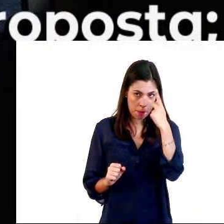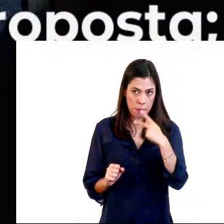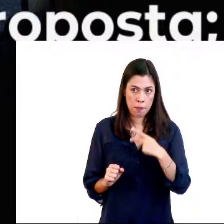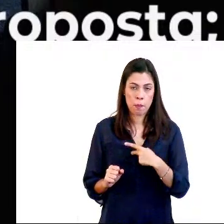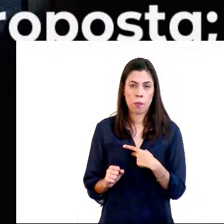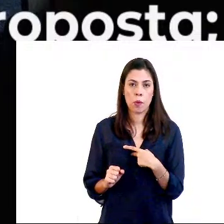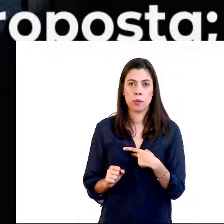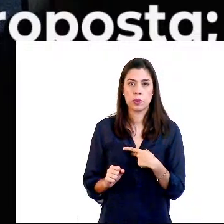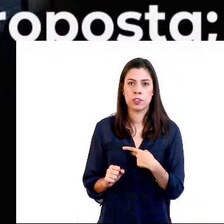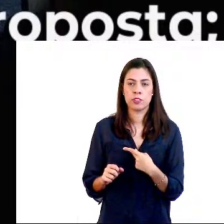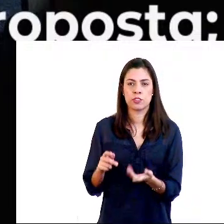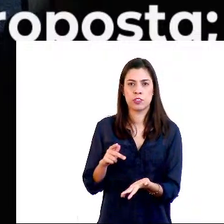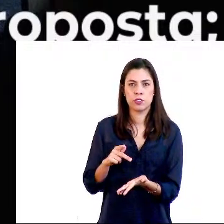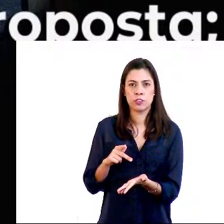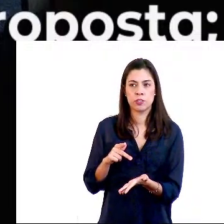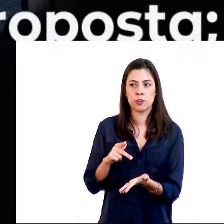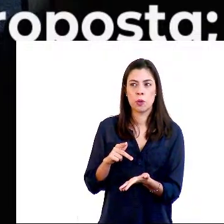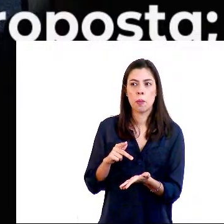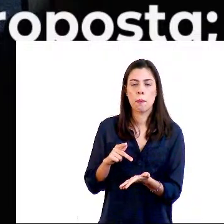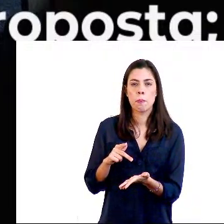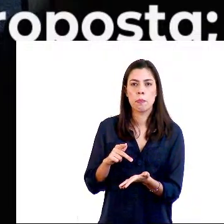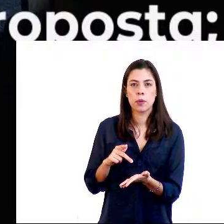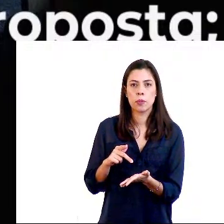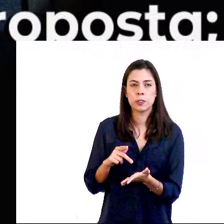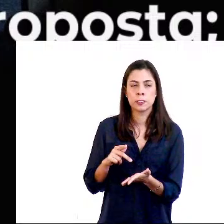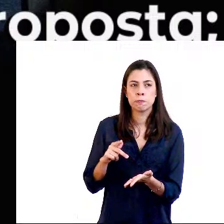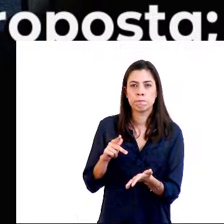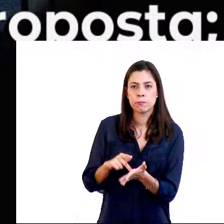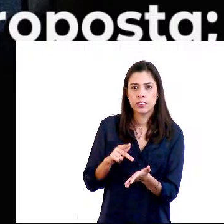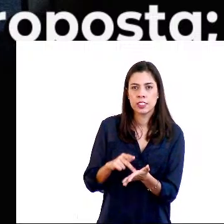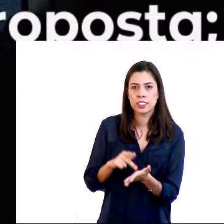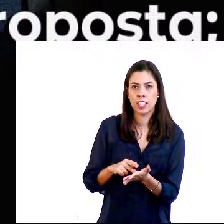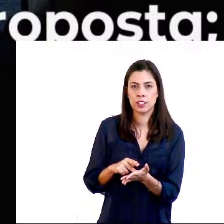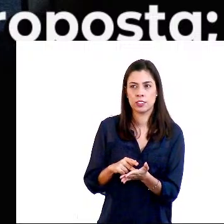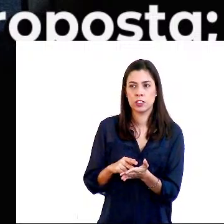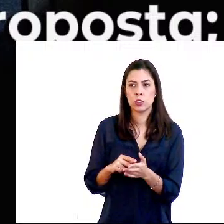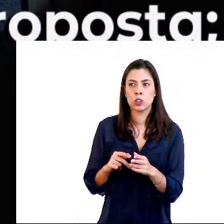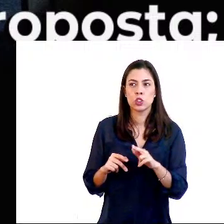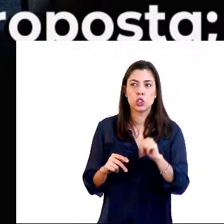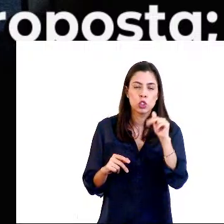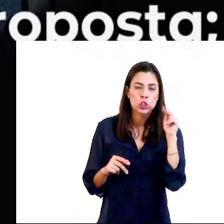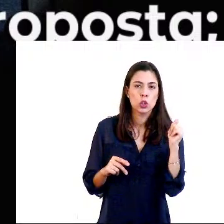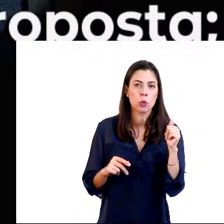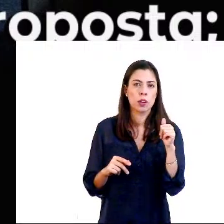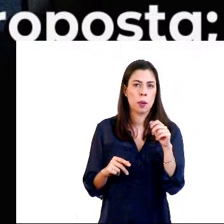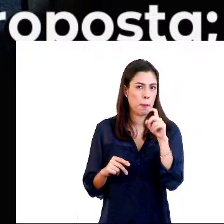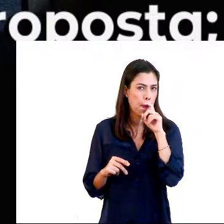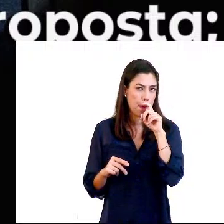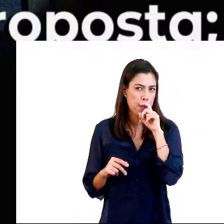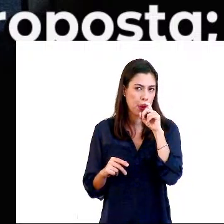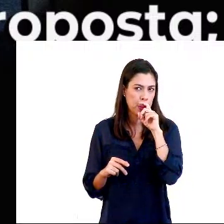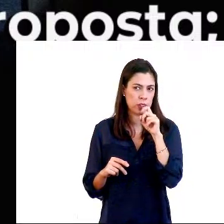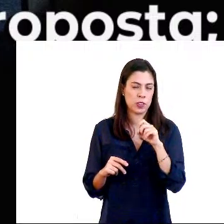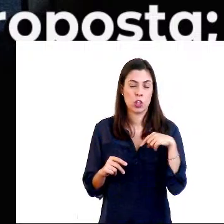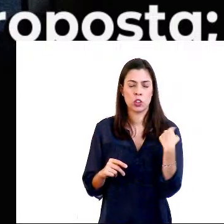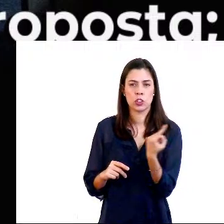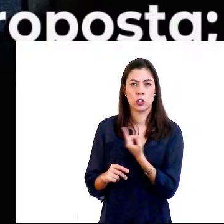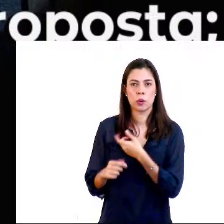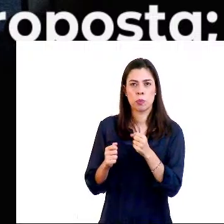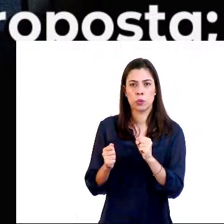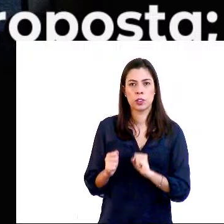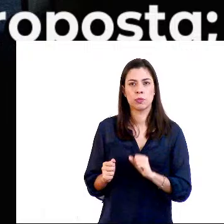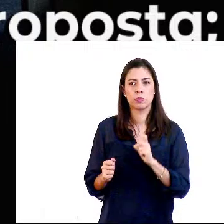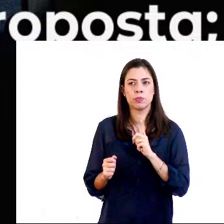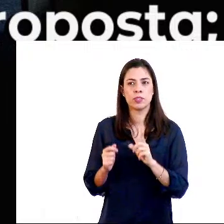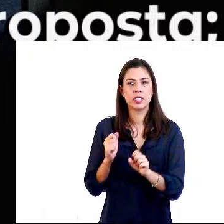coisas imutáveis, nas quais é impossível que Deus minta, forte alento tenhamos nós, que